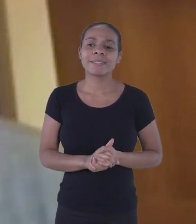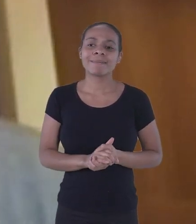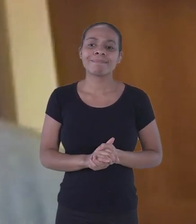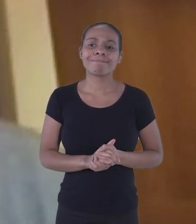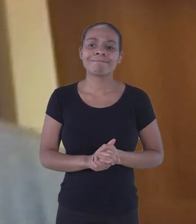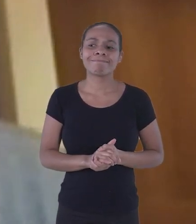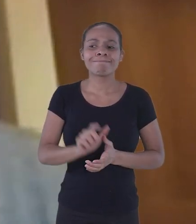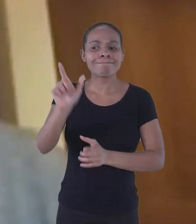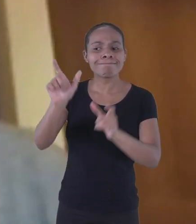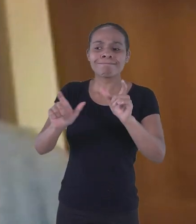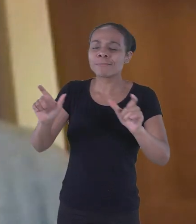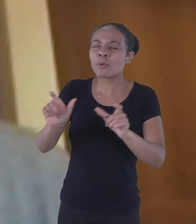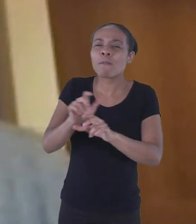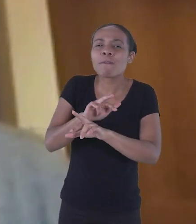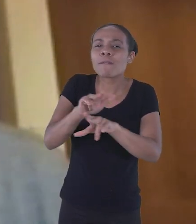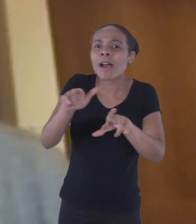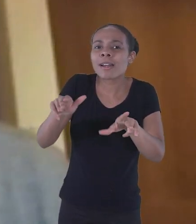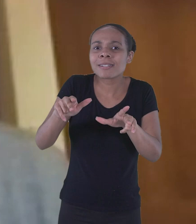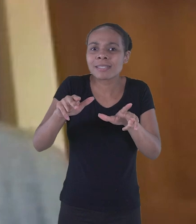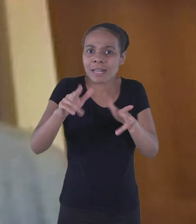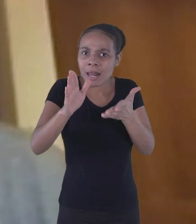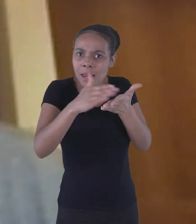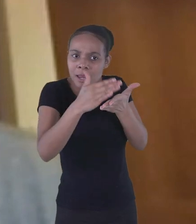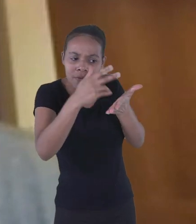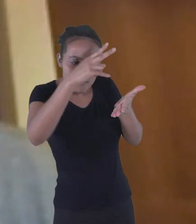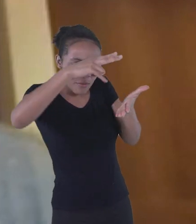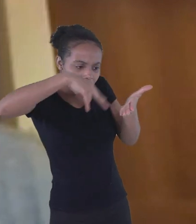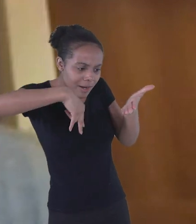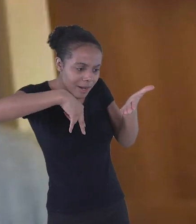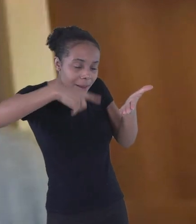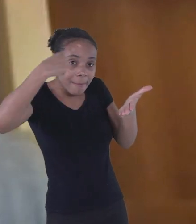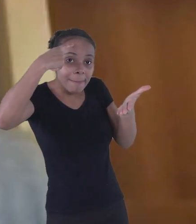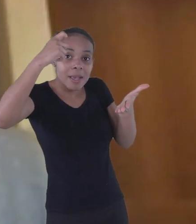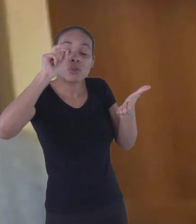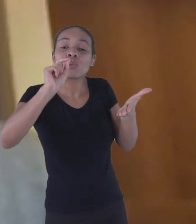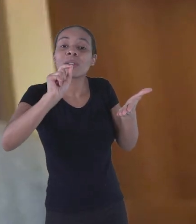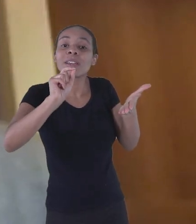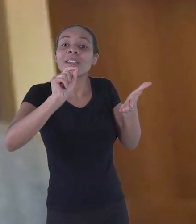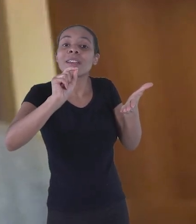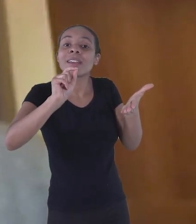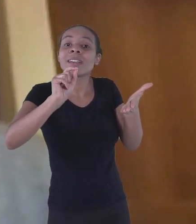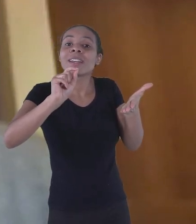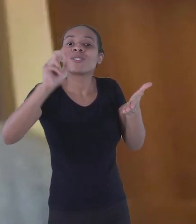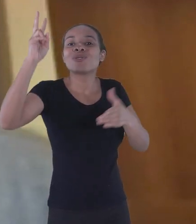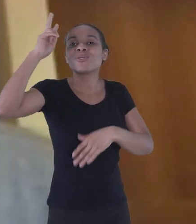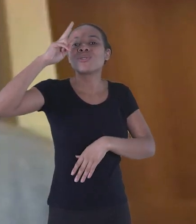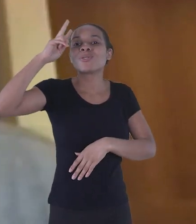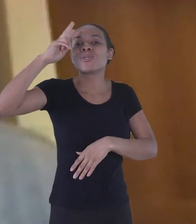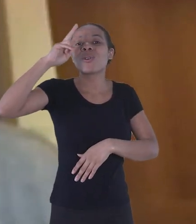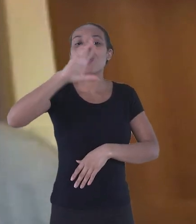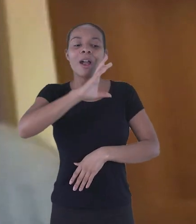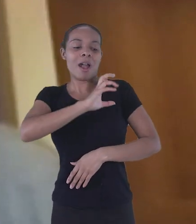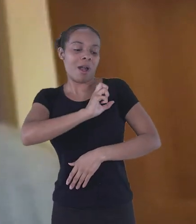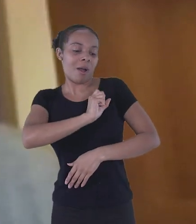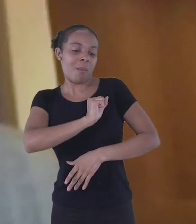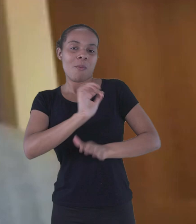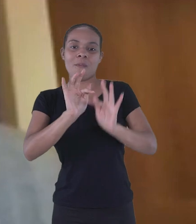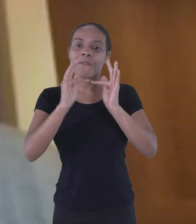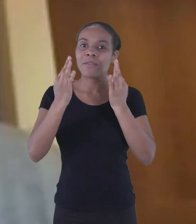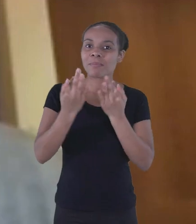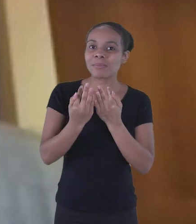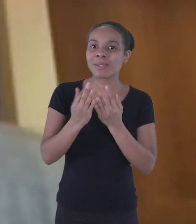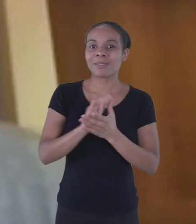muita gente olha para o livro como uma história de amor à família, de amor à Lili, meus